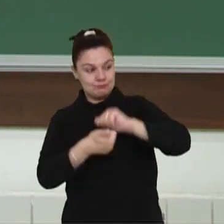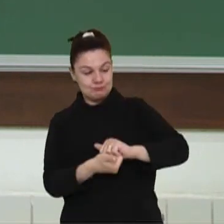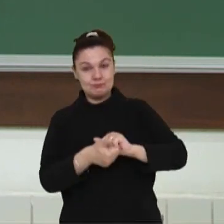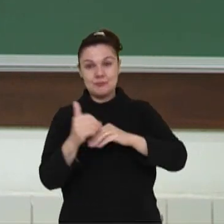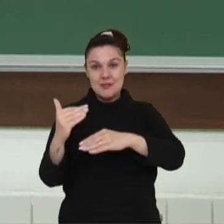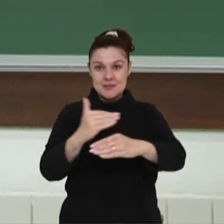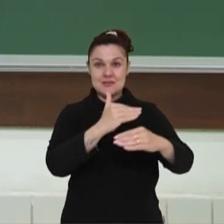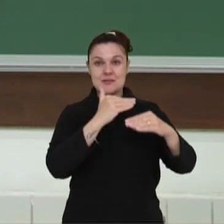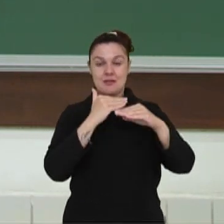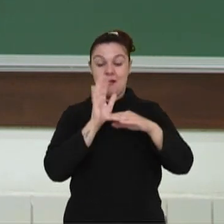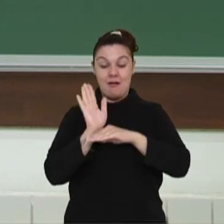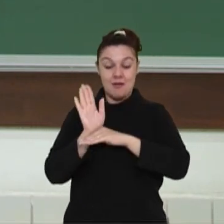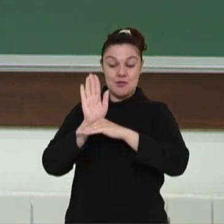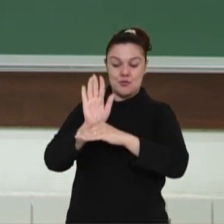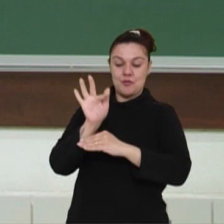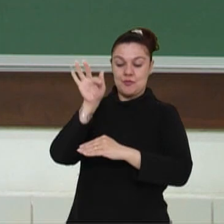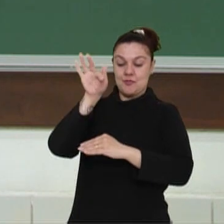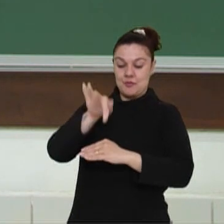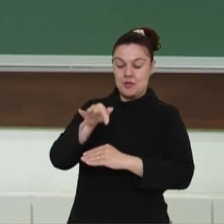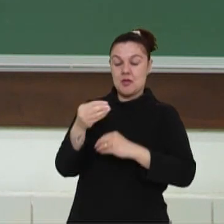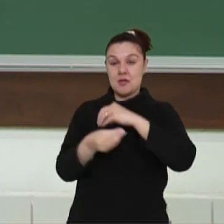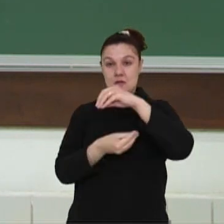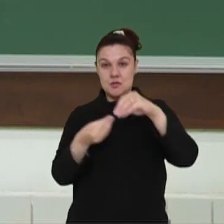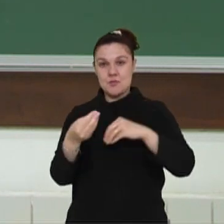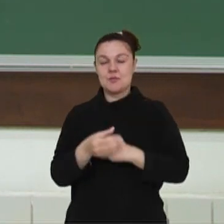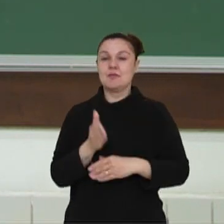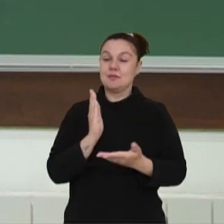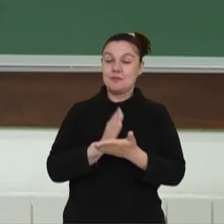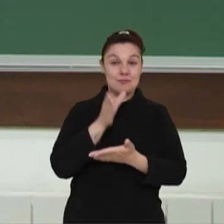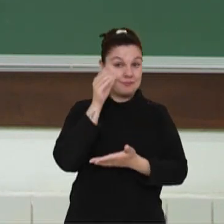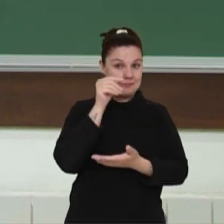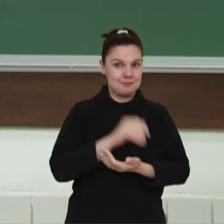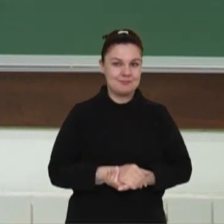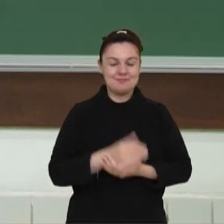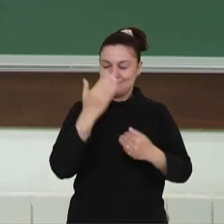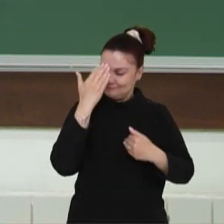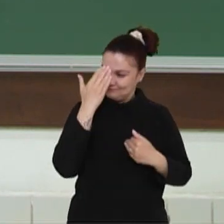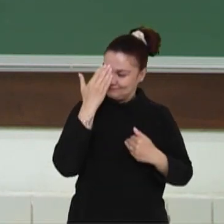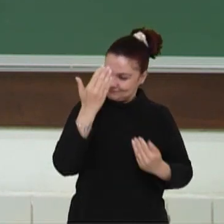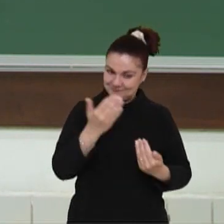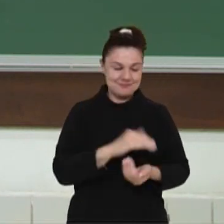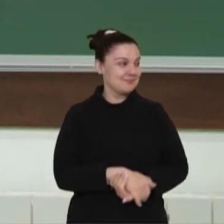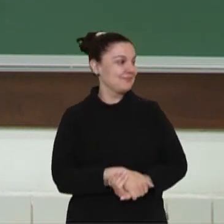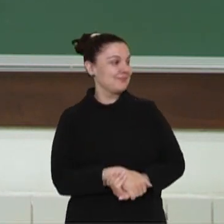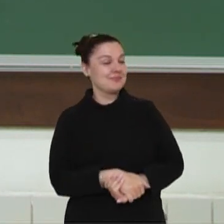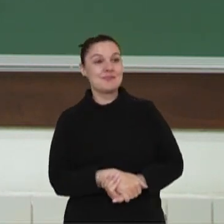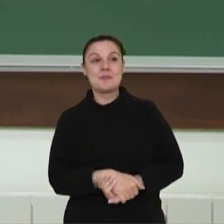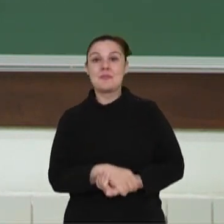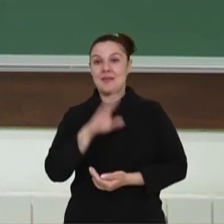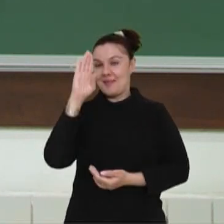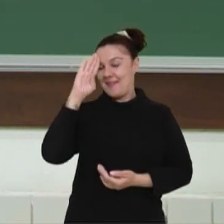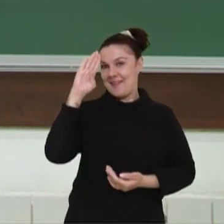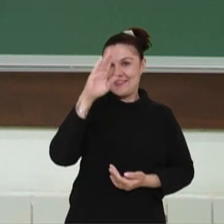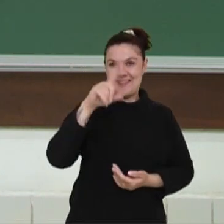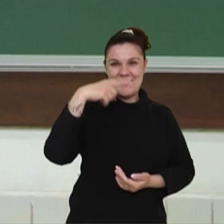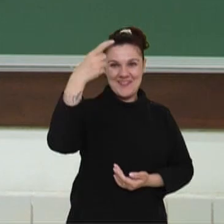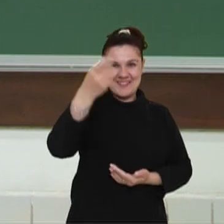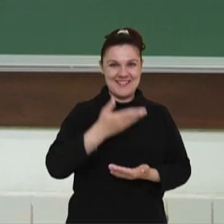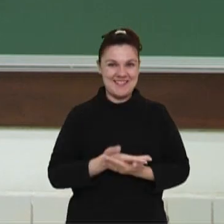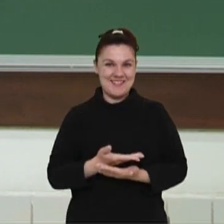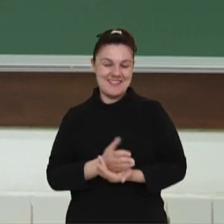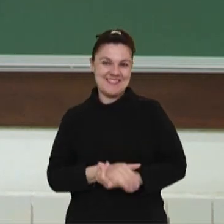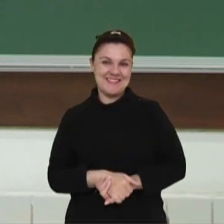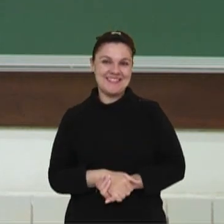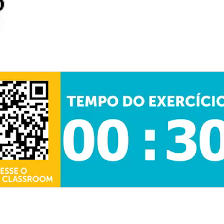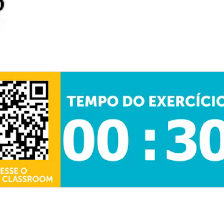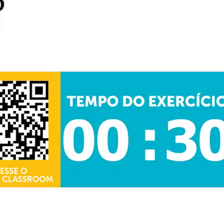químico, favorecendo as reações que são do nosso interesse. Muito obrigada pela atenção de vocês e até a próxima aula.